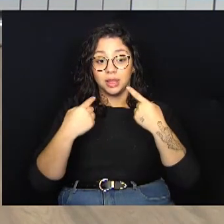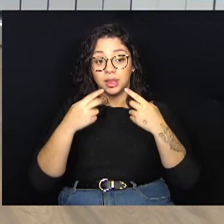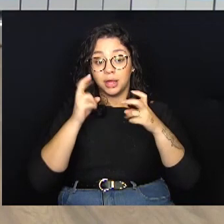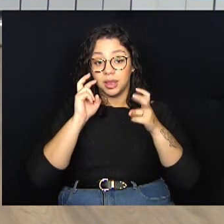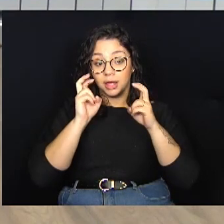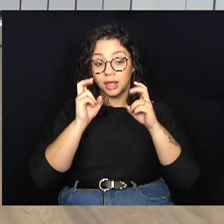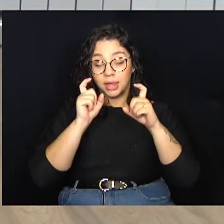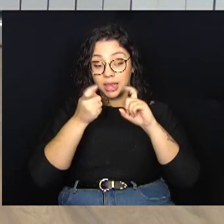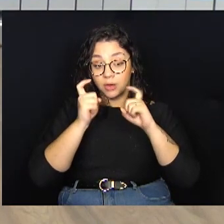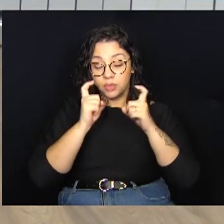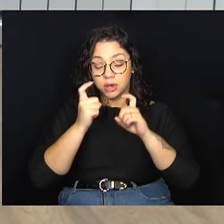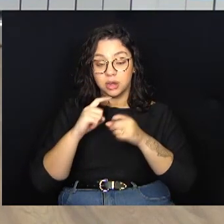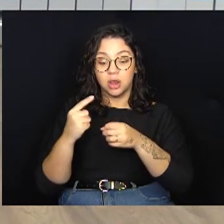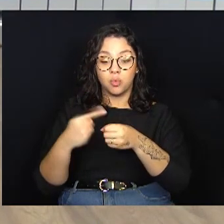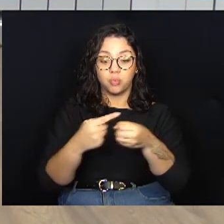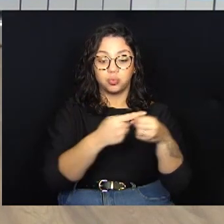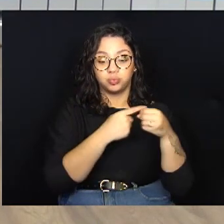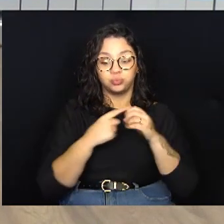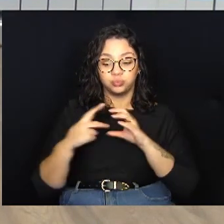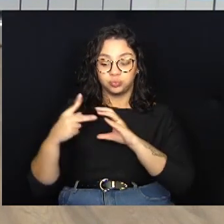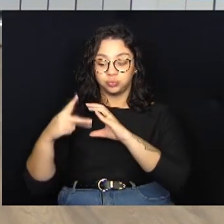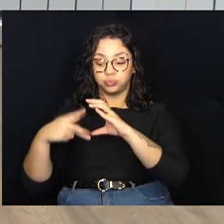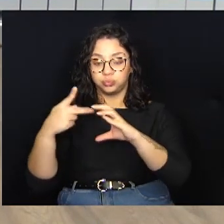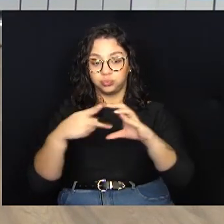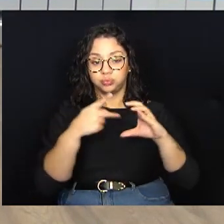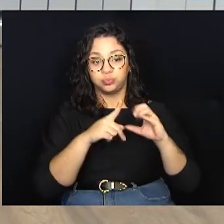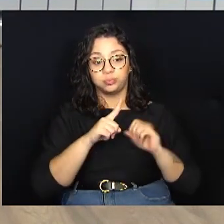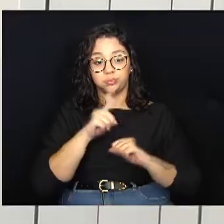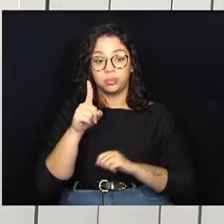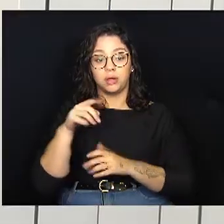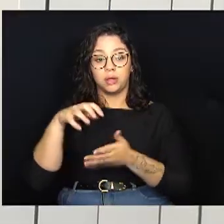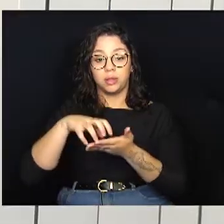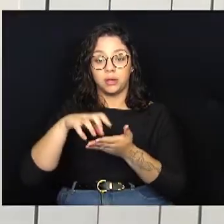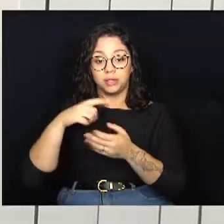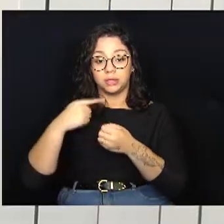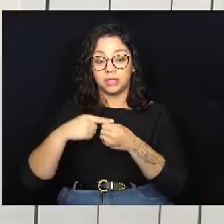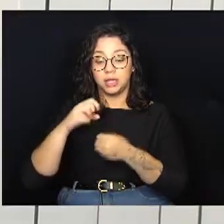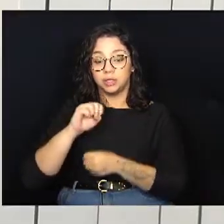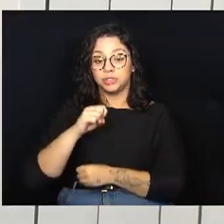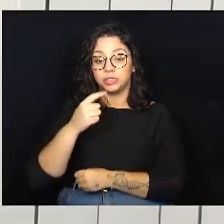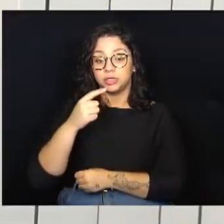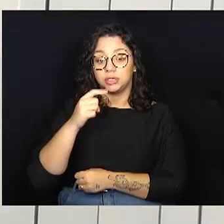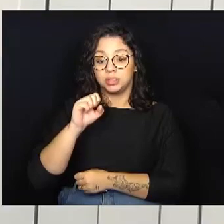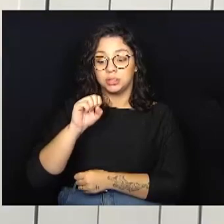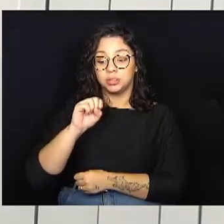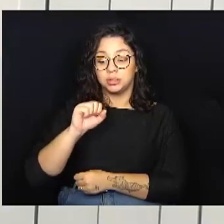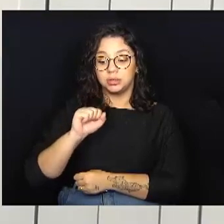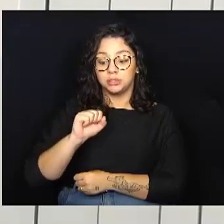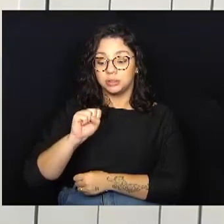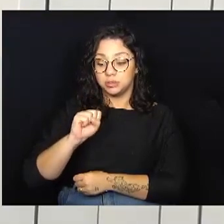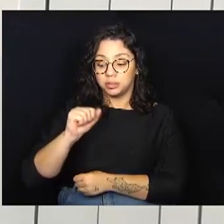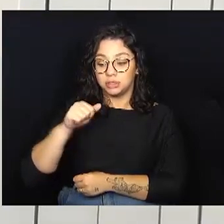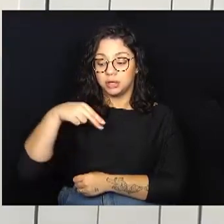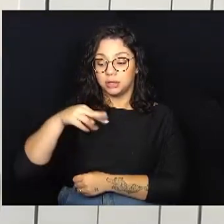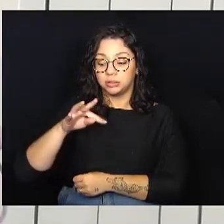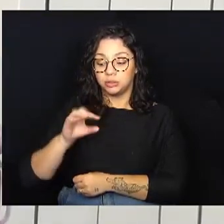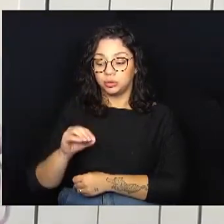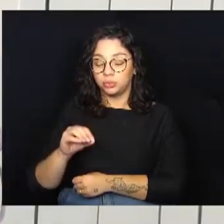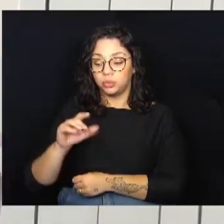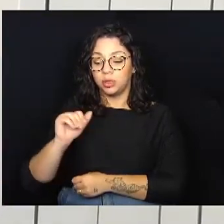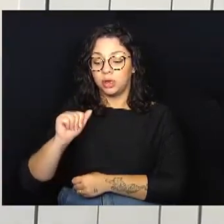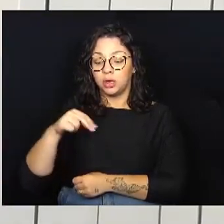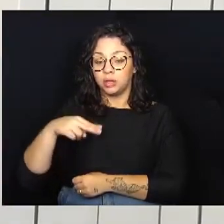realizada no último dia 2, em Santo Antônio de Posse. A RMC vem apresentando números crescentes